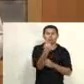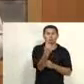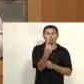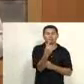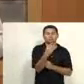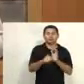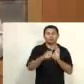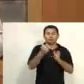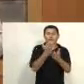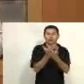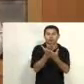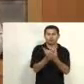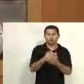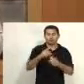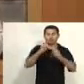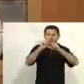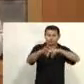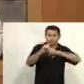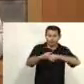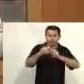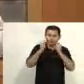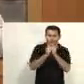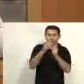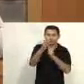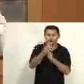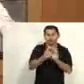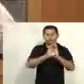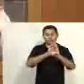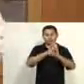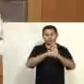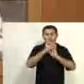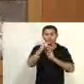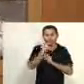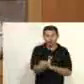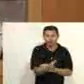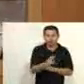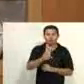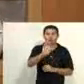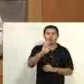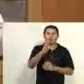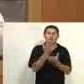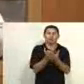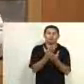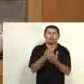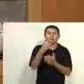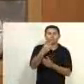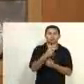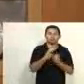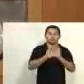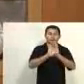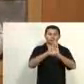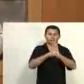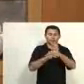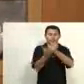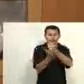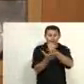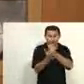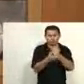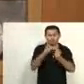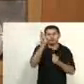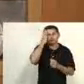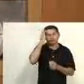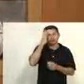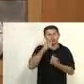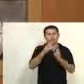que foi a primeira teleaula que trabalhamos com vocês, né? Conceitos esses que já estavam lá na webaula 2. A partir desses conceitos básicos, né, que vocês já